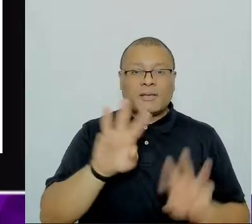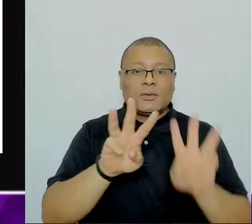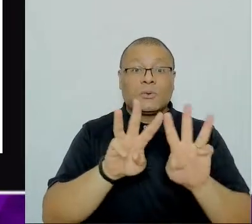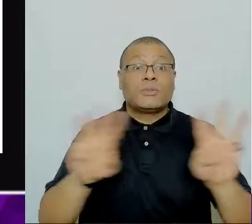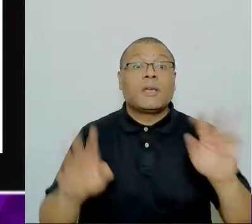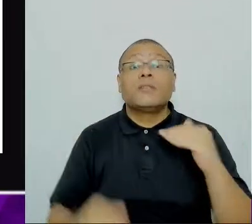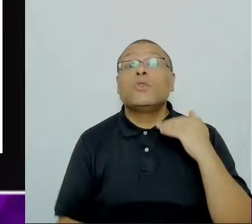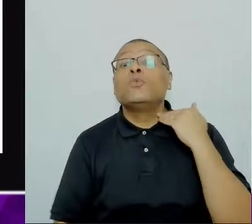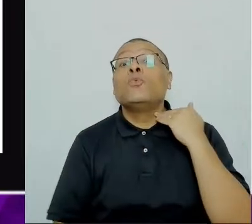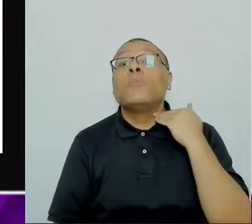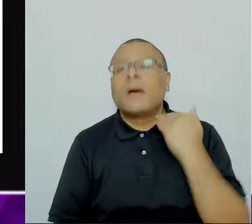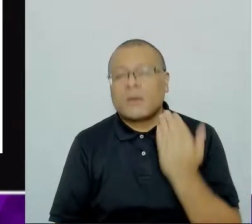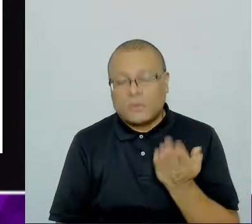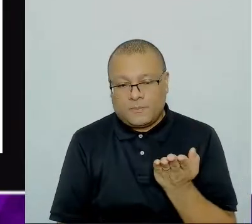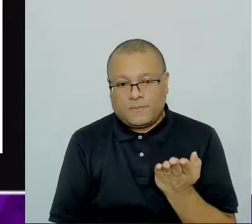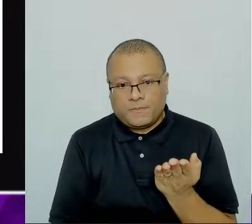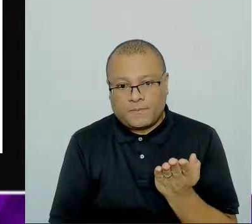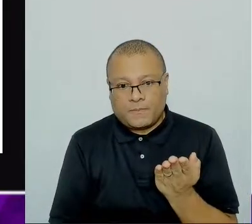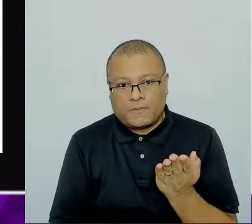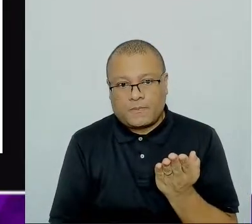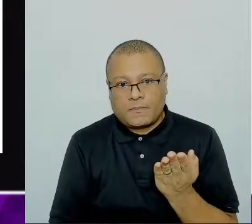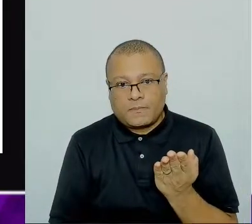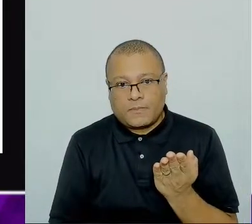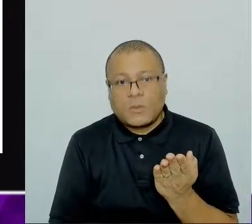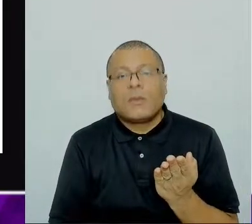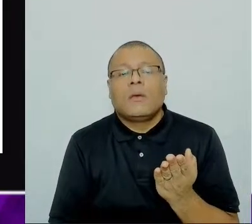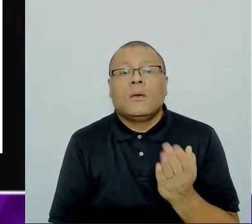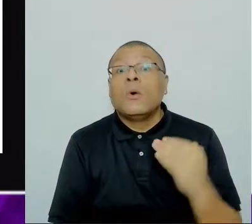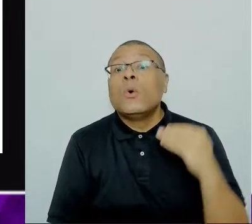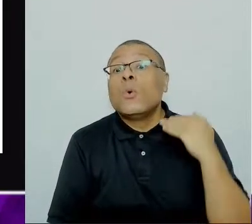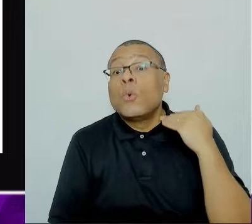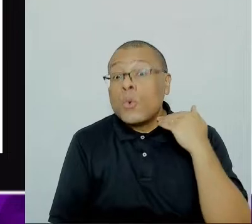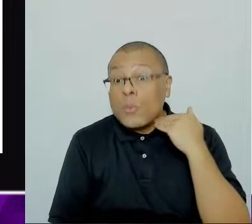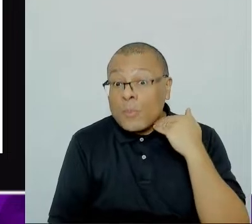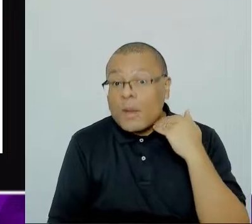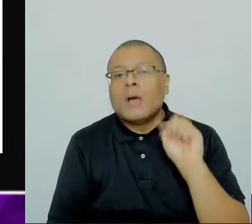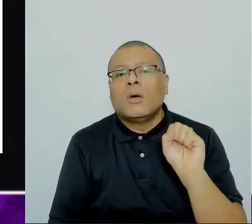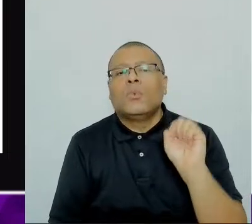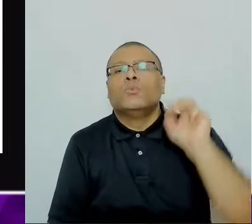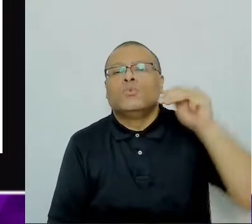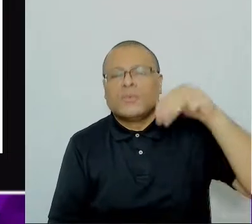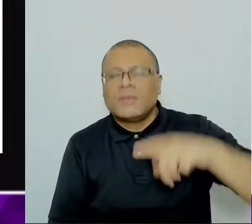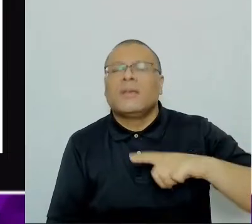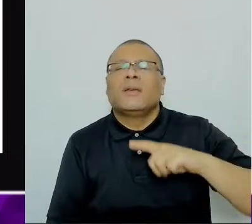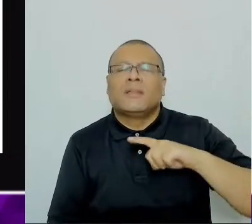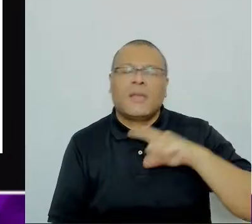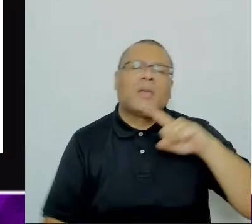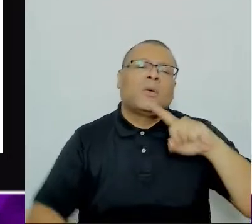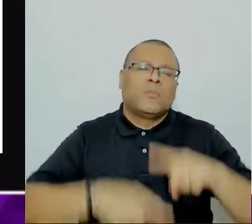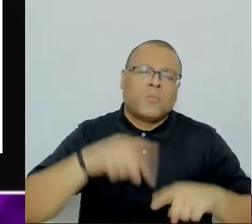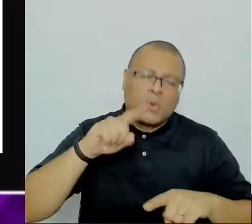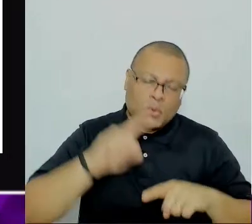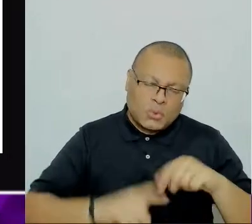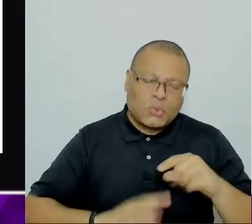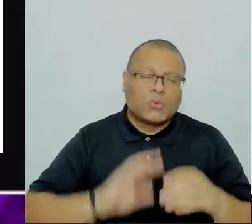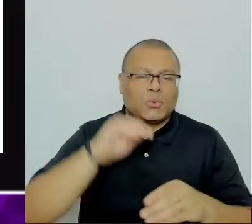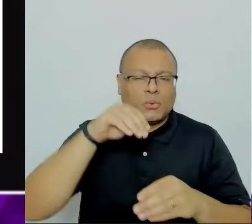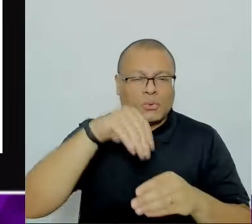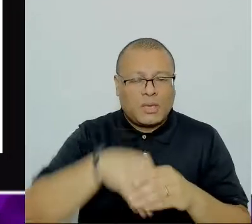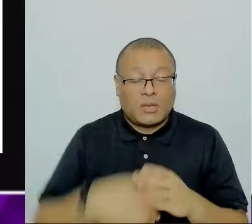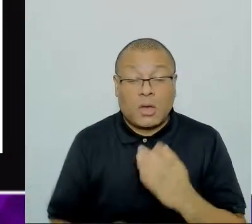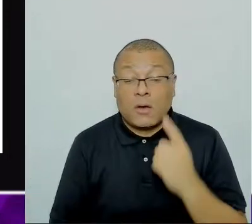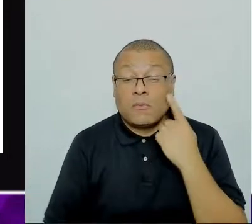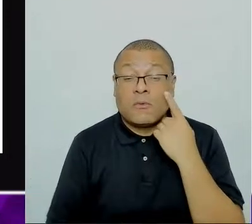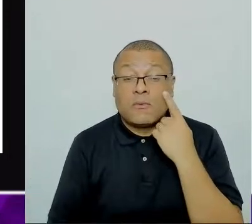A gente está falando do quê? Que o banco, sim, né, tem vários produtos lá dentro. Eu vou até pegar aqui, ó, a gente está olhando